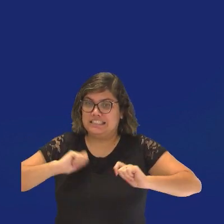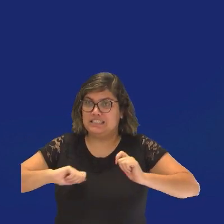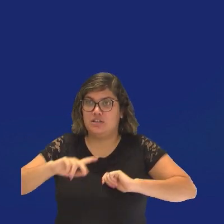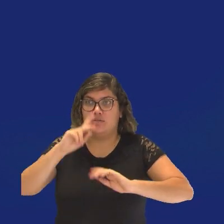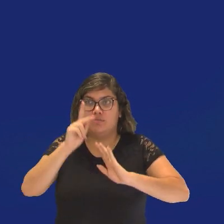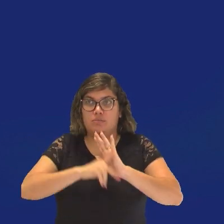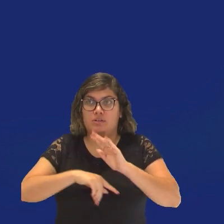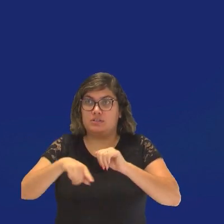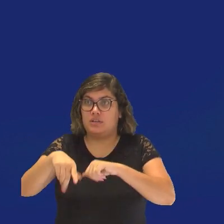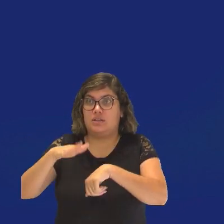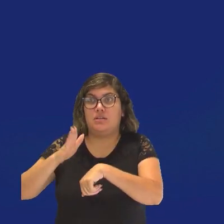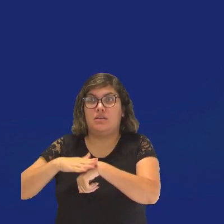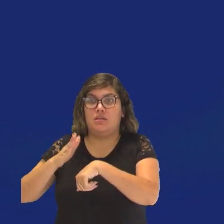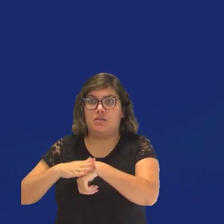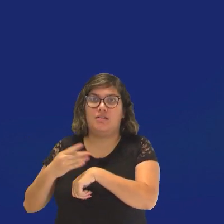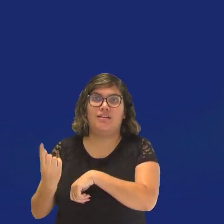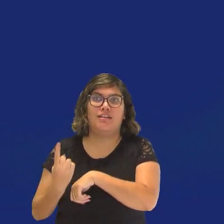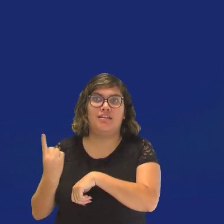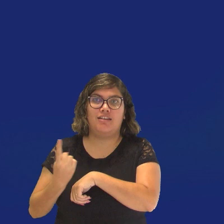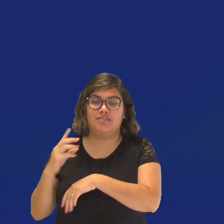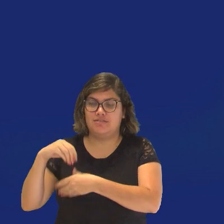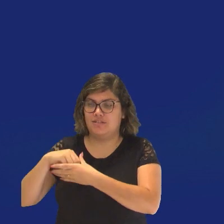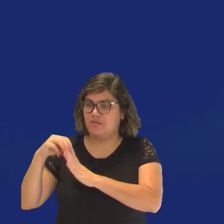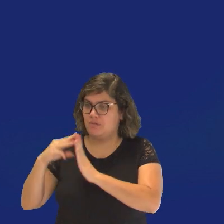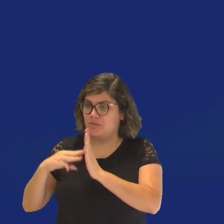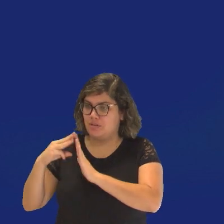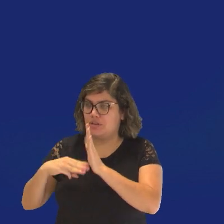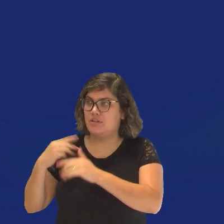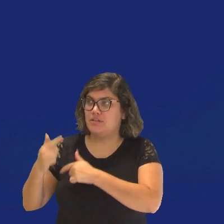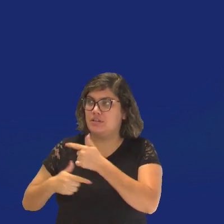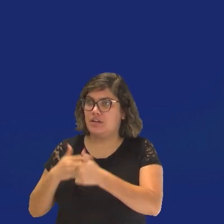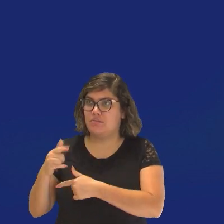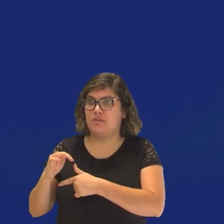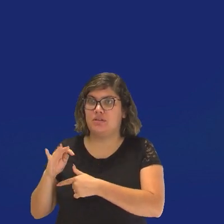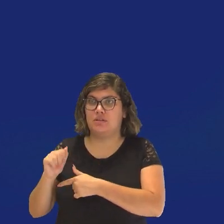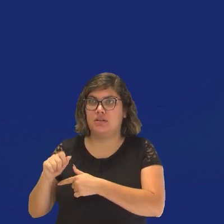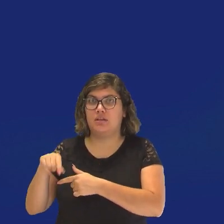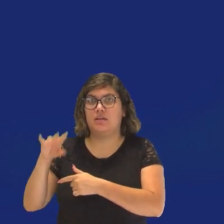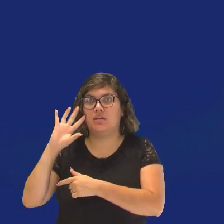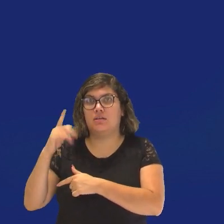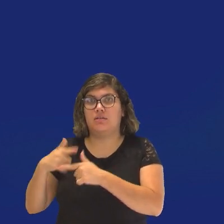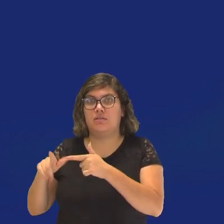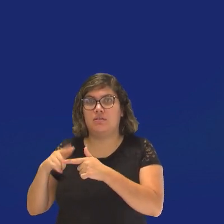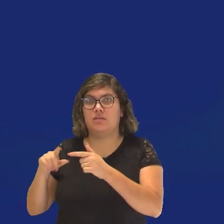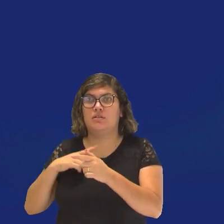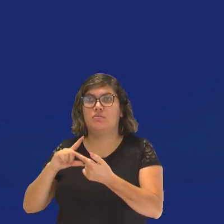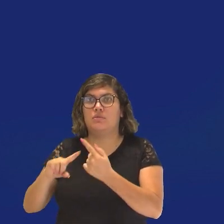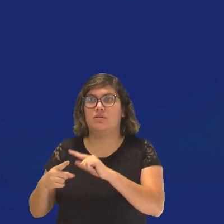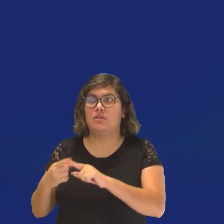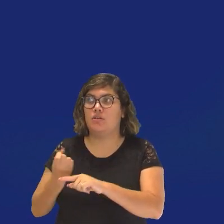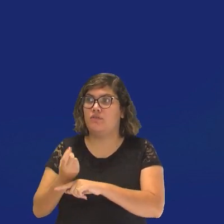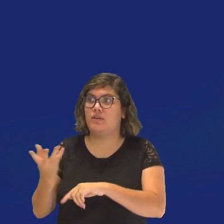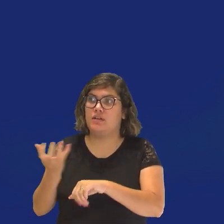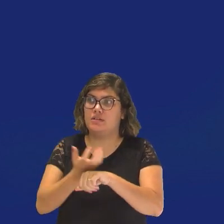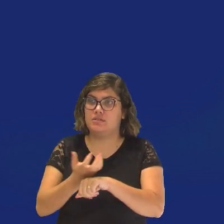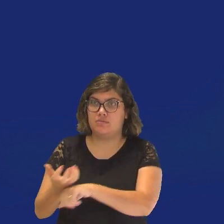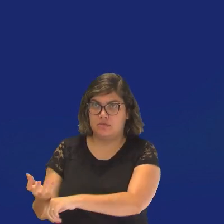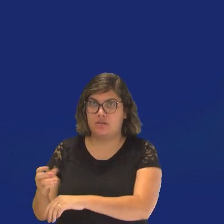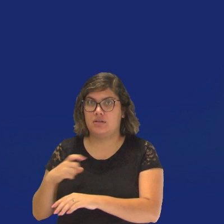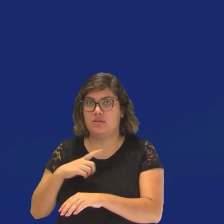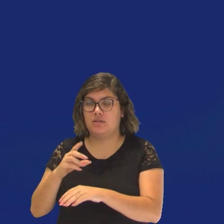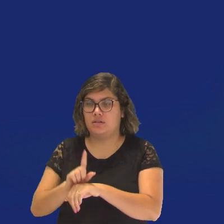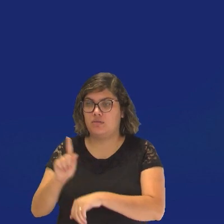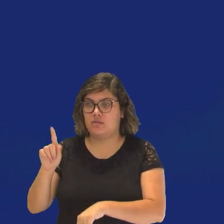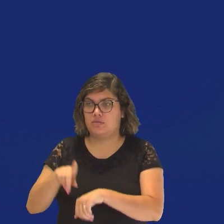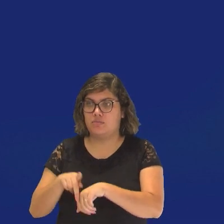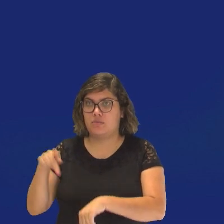de forma autônoma, dentro da metodologia de trabalho do ITA, que é baseada na resolução de problemas e articulação de diferentes disciplinas da graduação e da